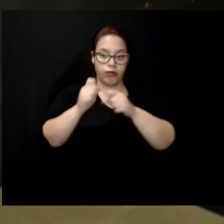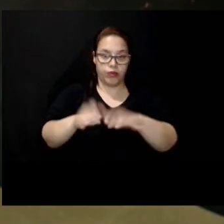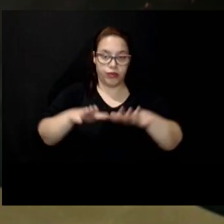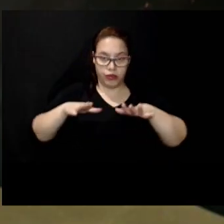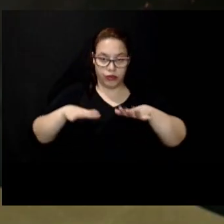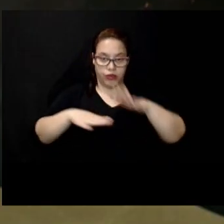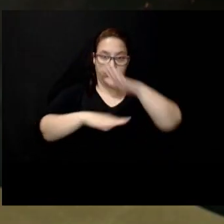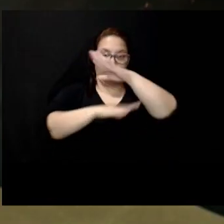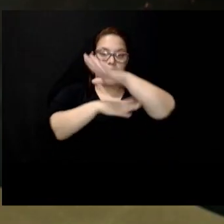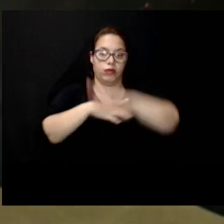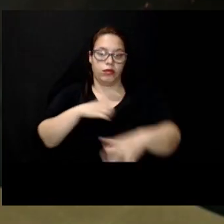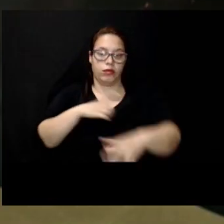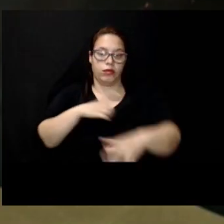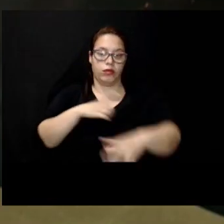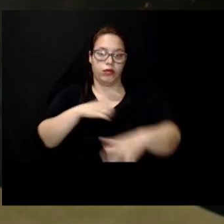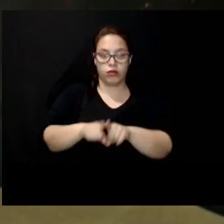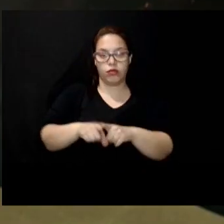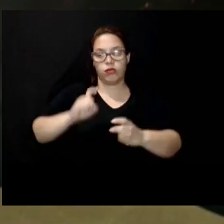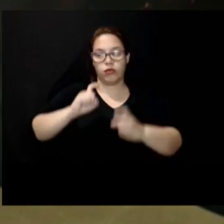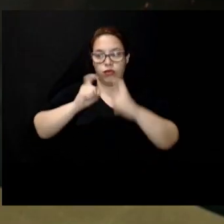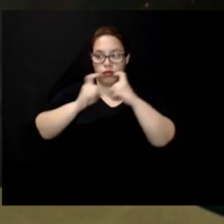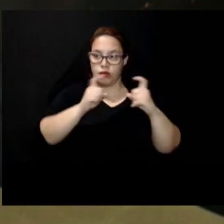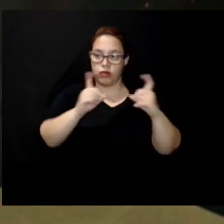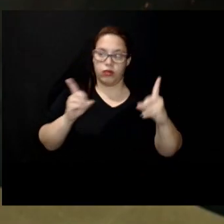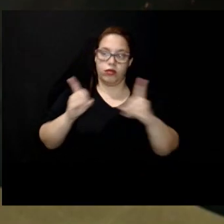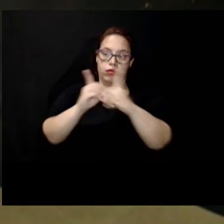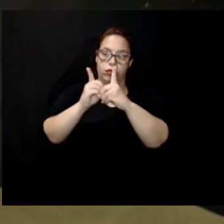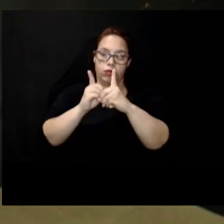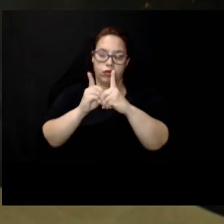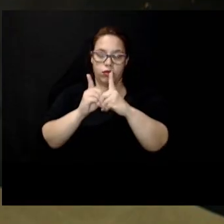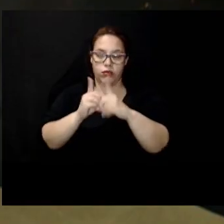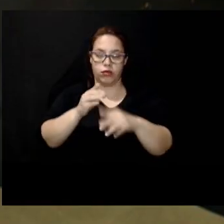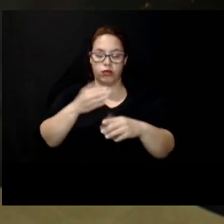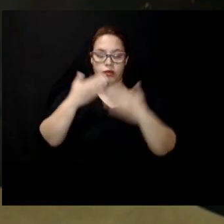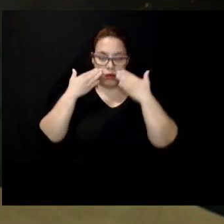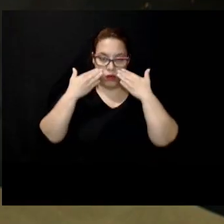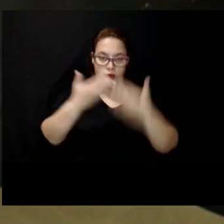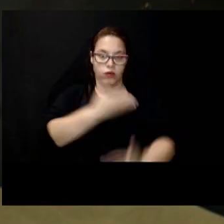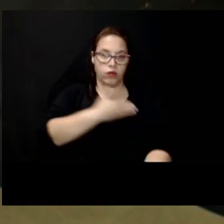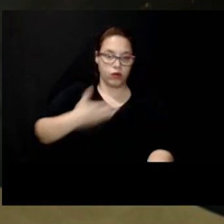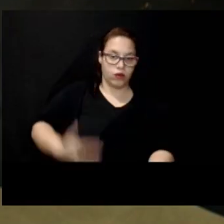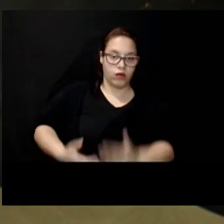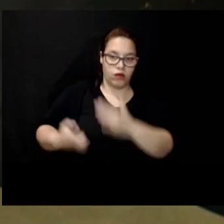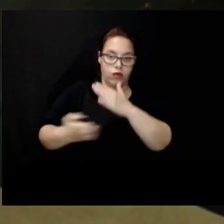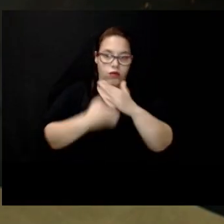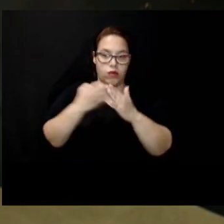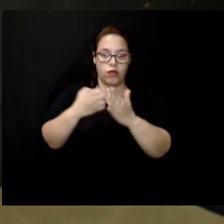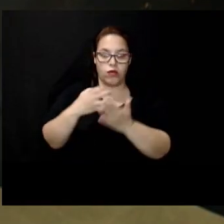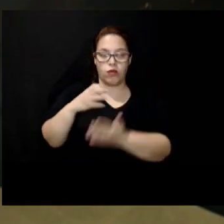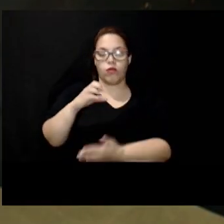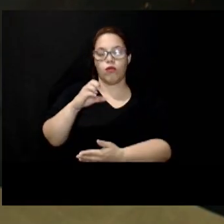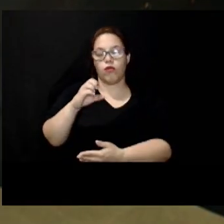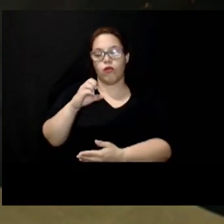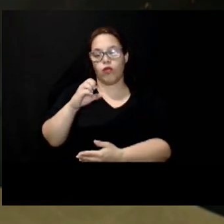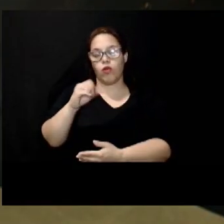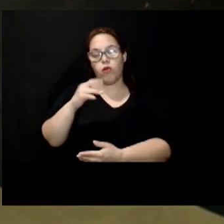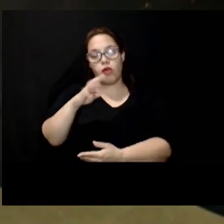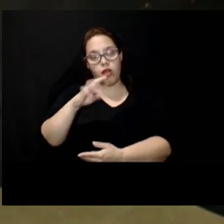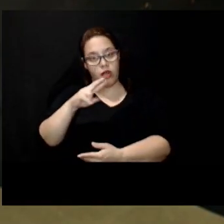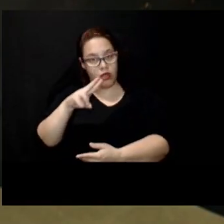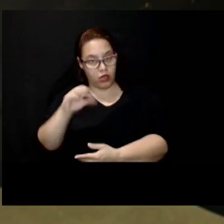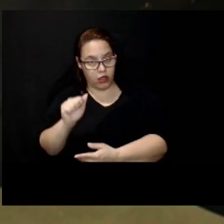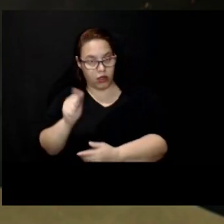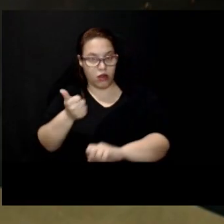reúne especialistas, representantes de órgãos públicos e cooperativas de catadores para apresentar um panorama sobre a gestão